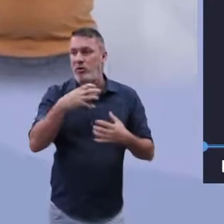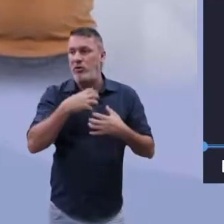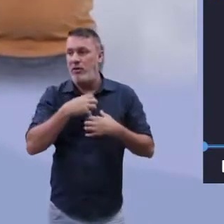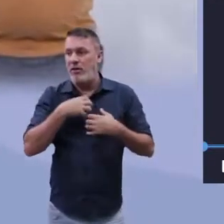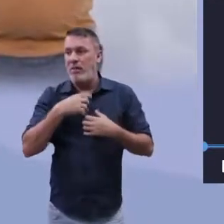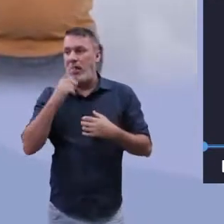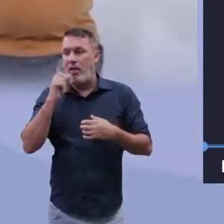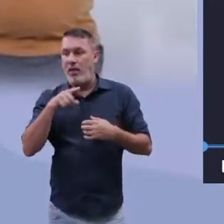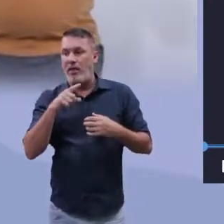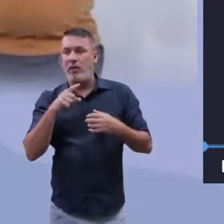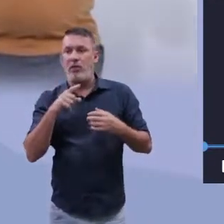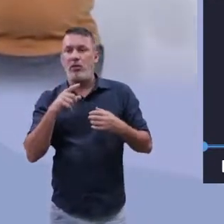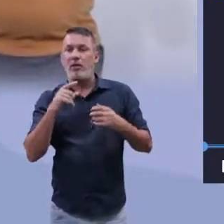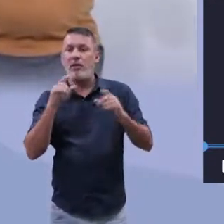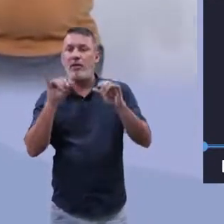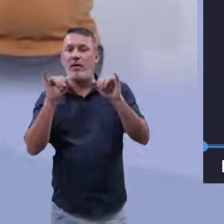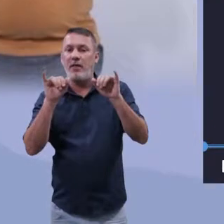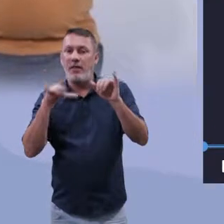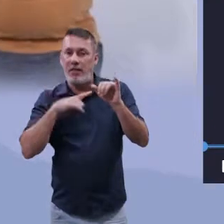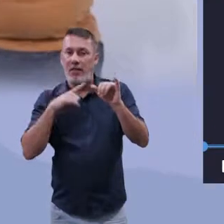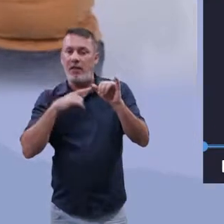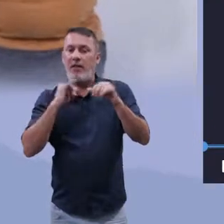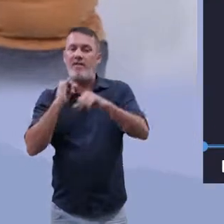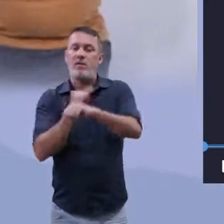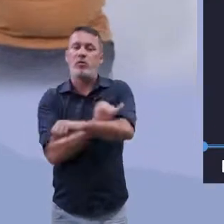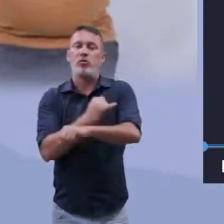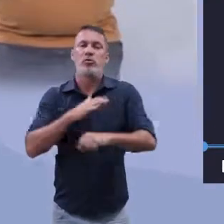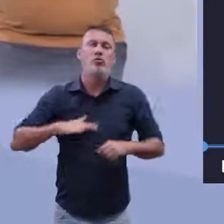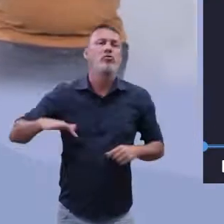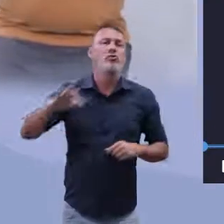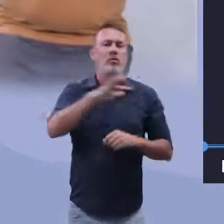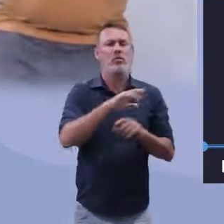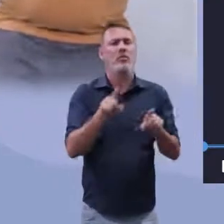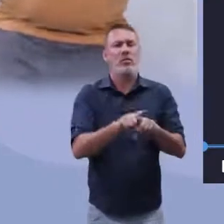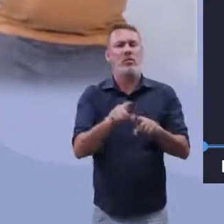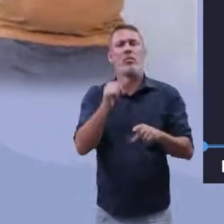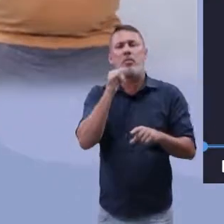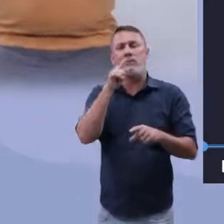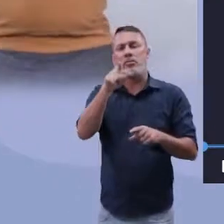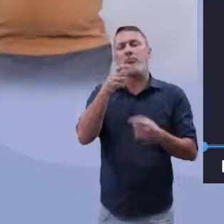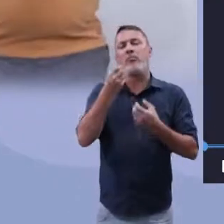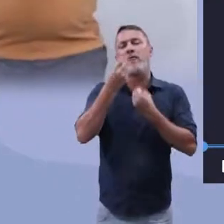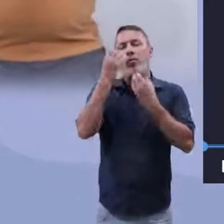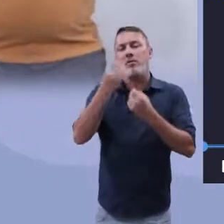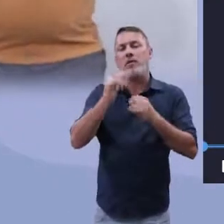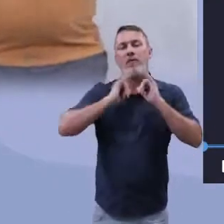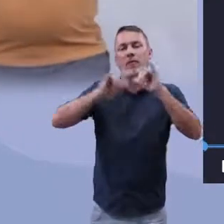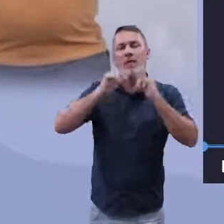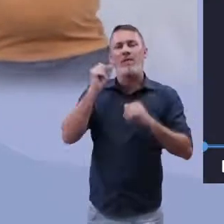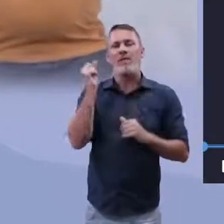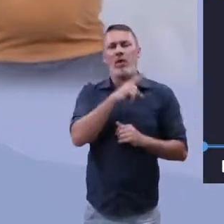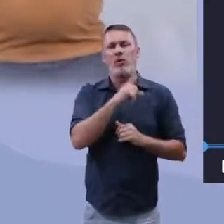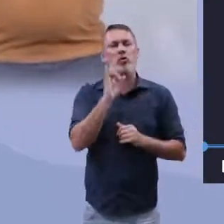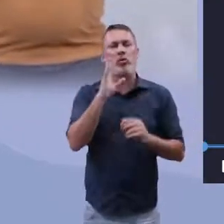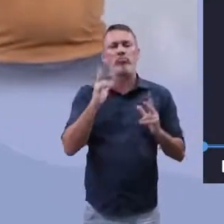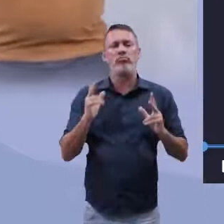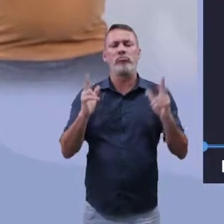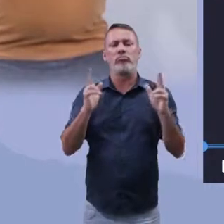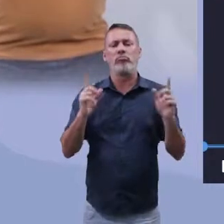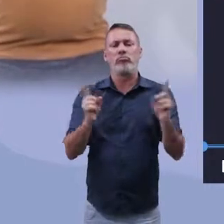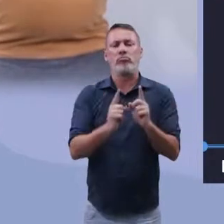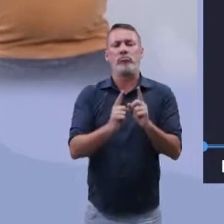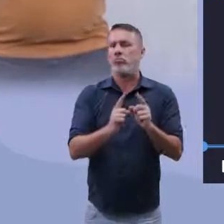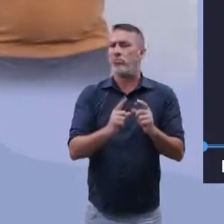mensagem, mas também em termos de infraestrutura como um todo. Às vezes você pensa que a notícia falsa ela vai vir apenas ali